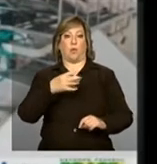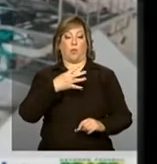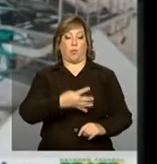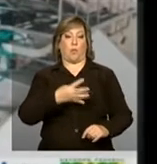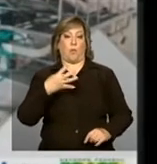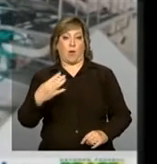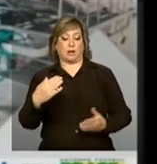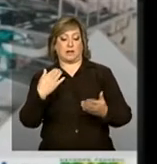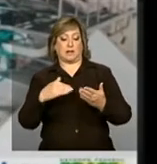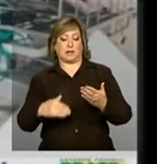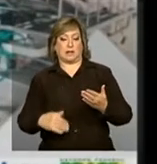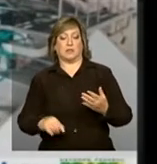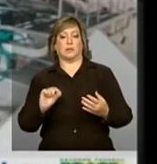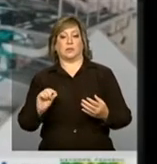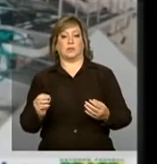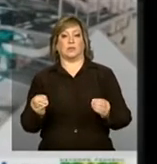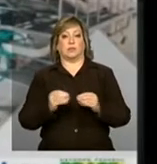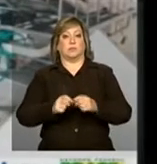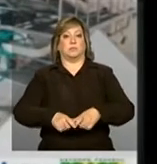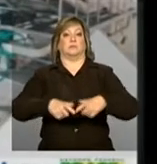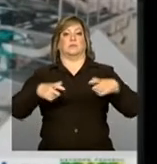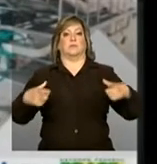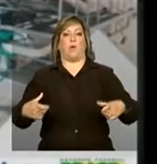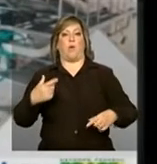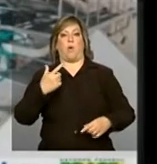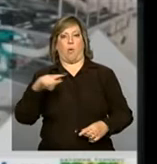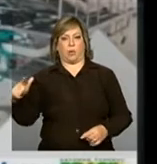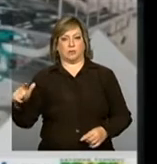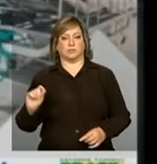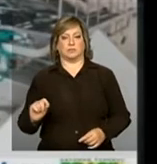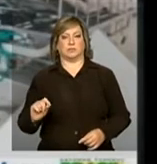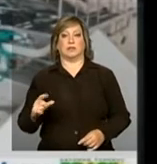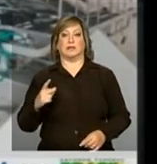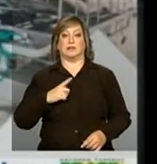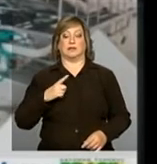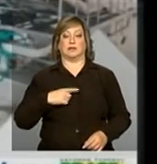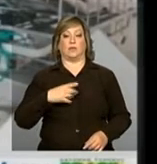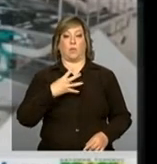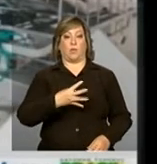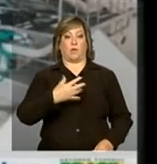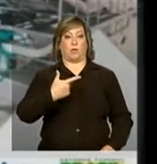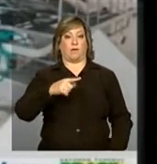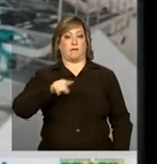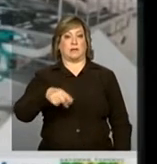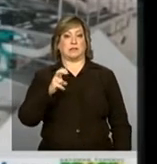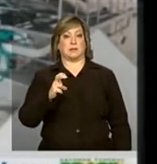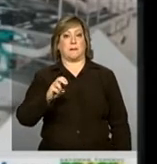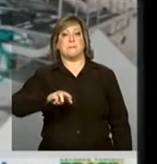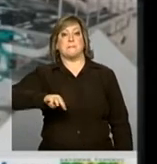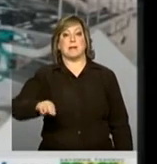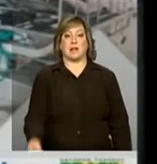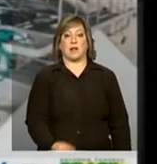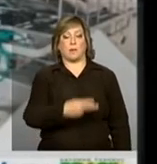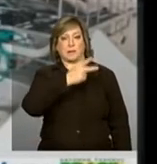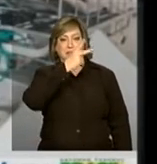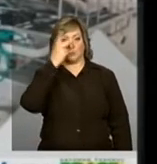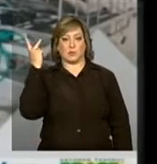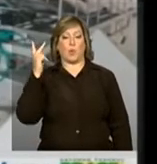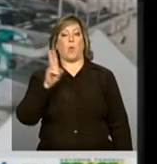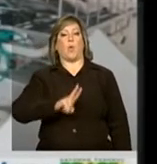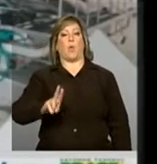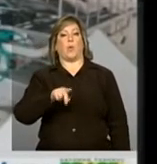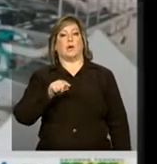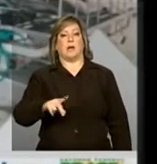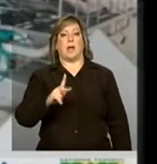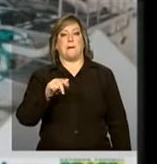itens. Isso beneficia diretamente 42,5 milhões de consumidores nos planos